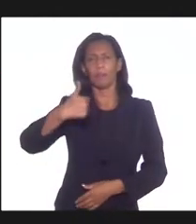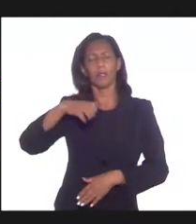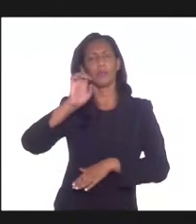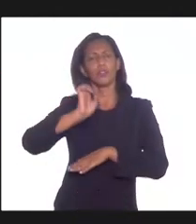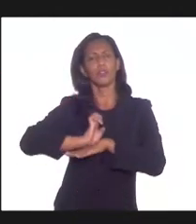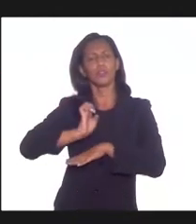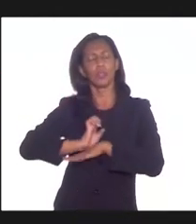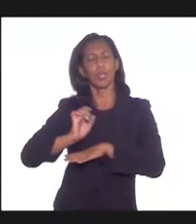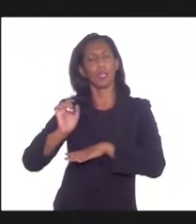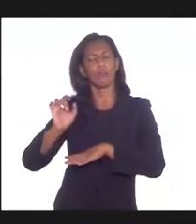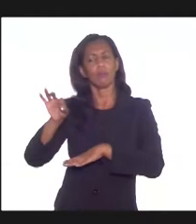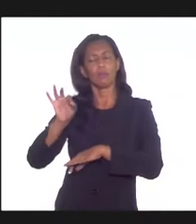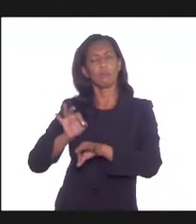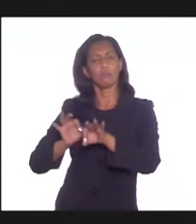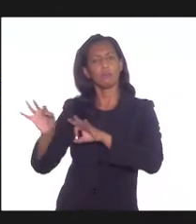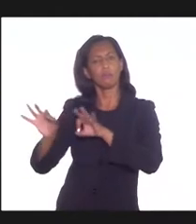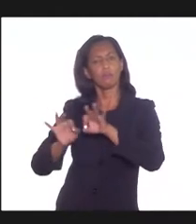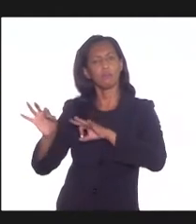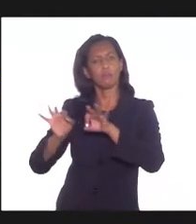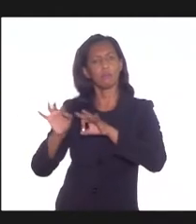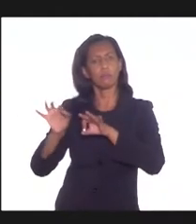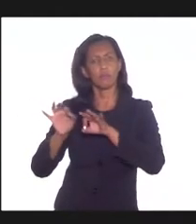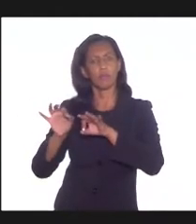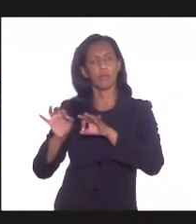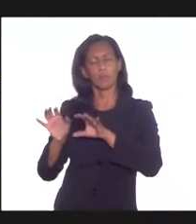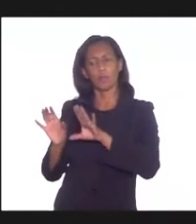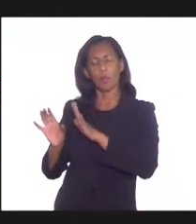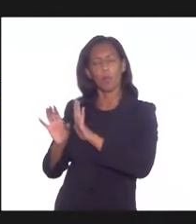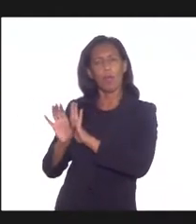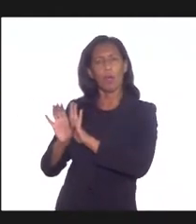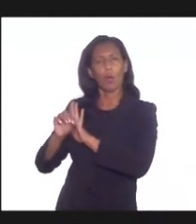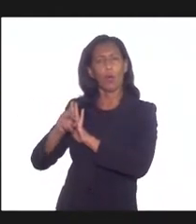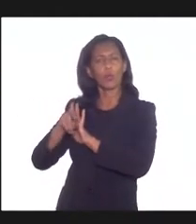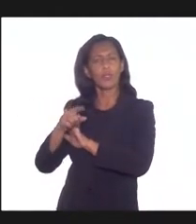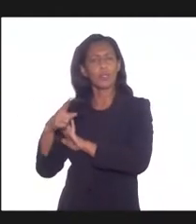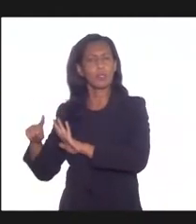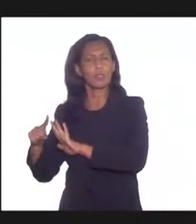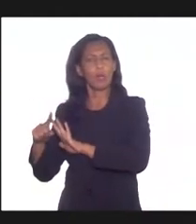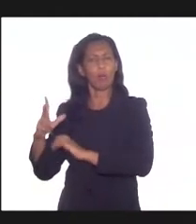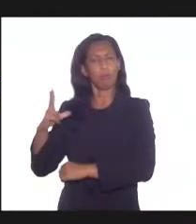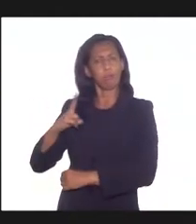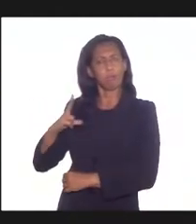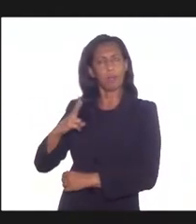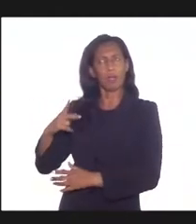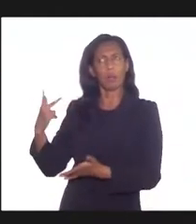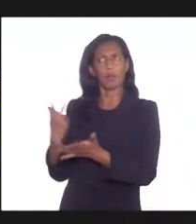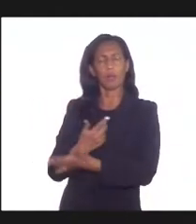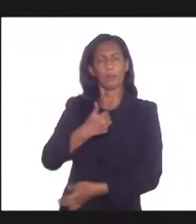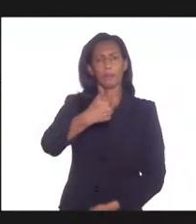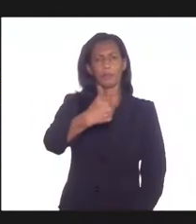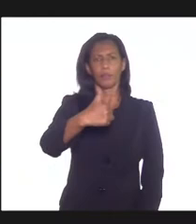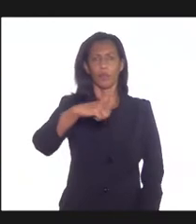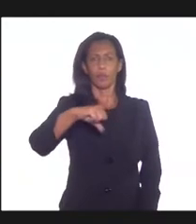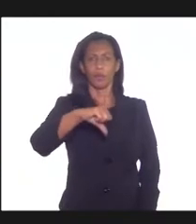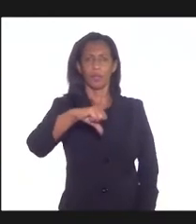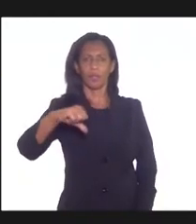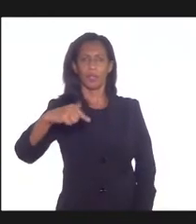estados a fazer isso através de uma concessão privada, que, se não me engano, aconteceu em 1997, ainda no